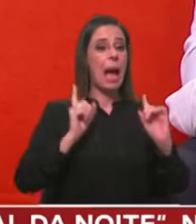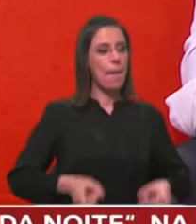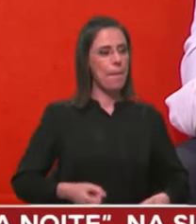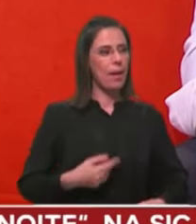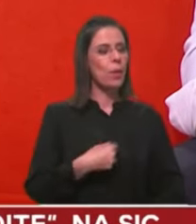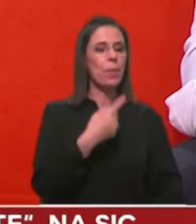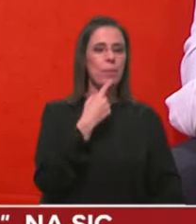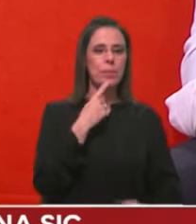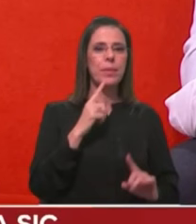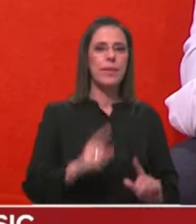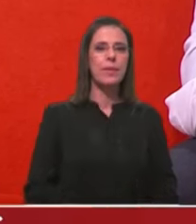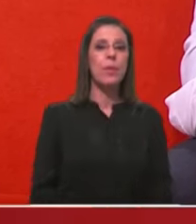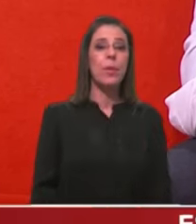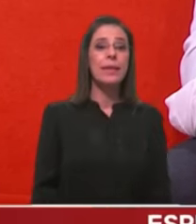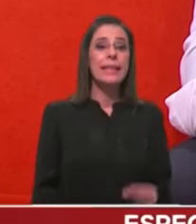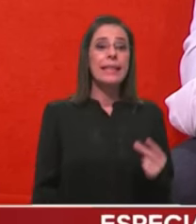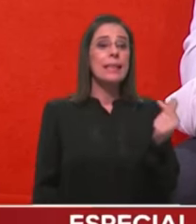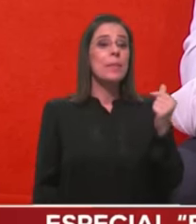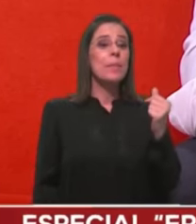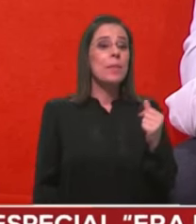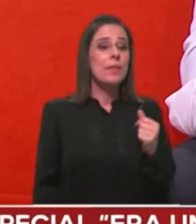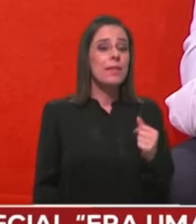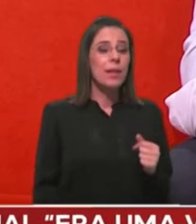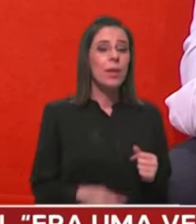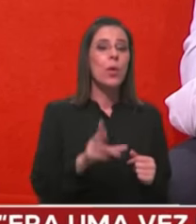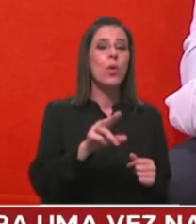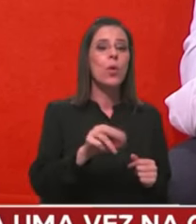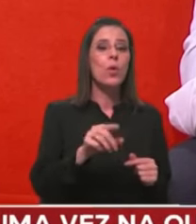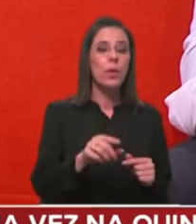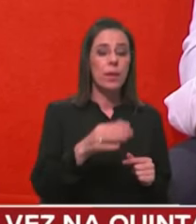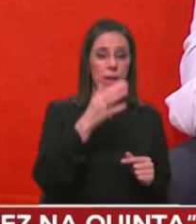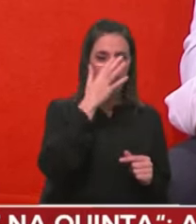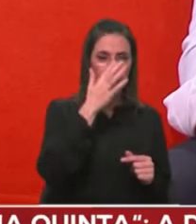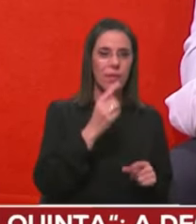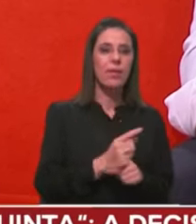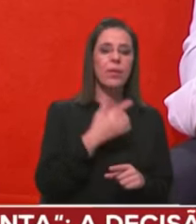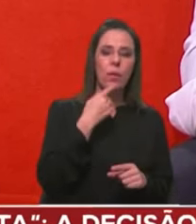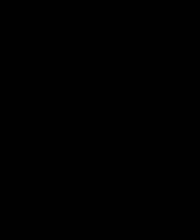eu percebi que... Viu o Nuno também? Sim, confesso que sim.